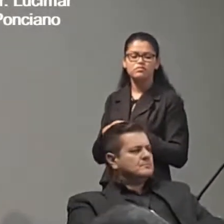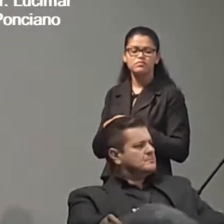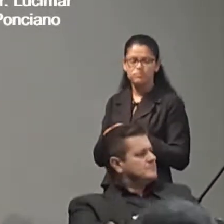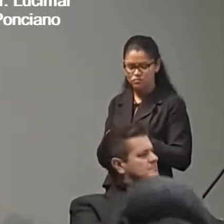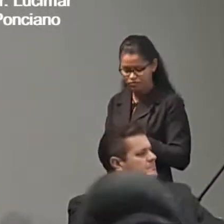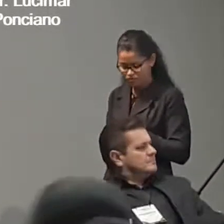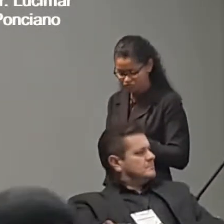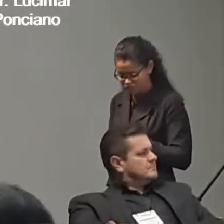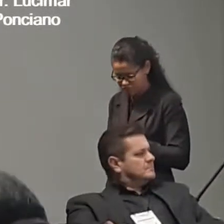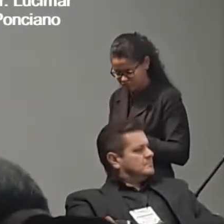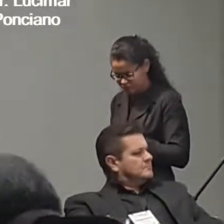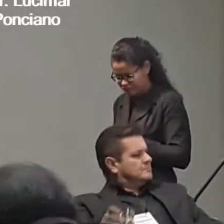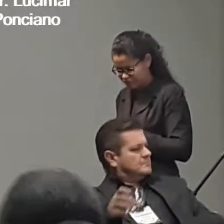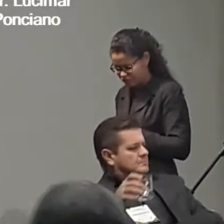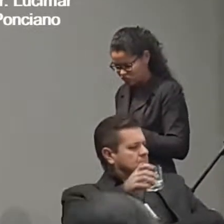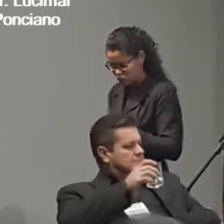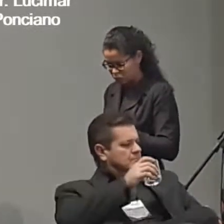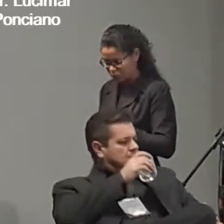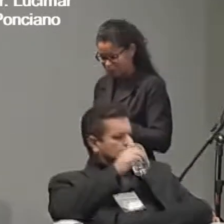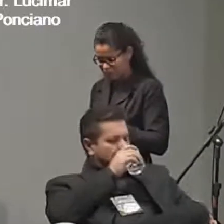aqui,